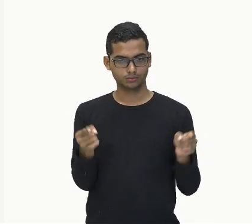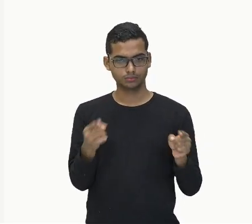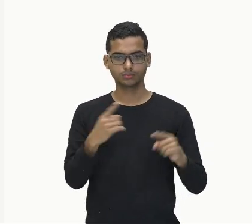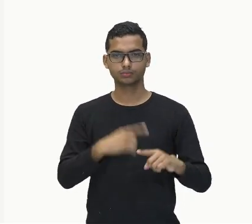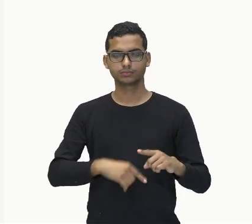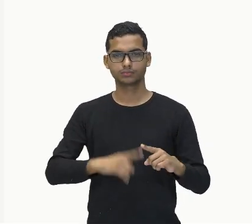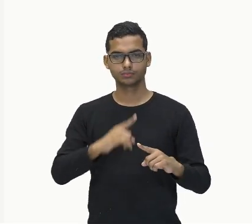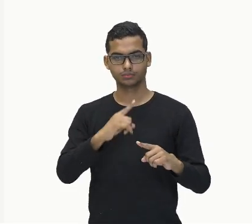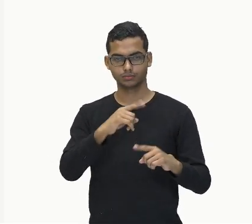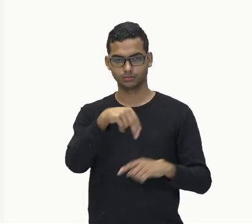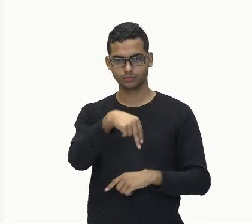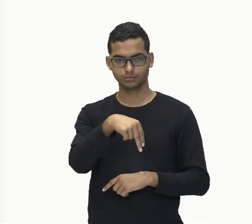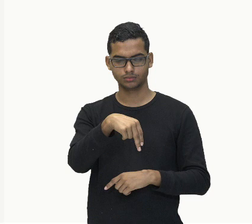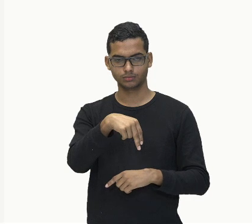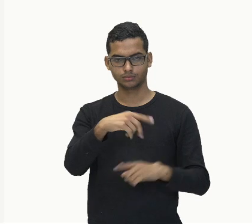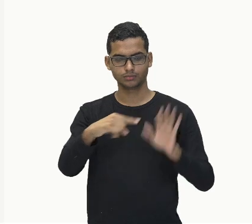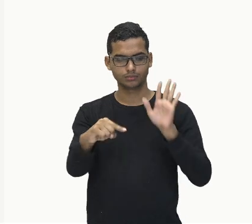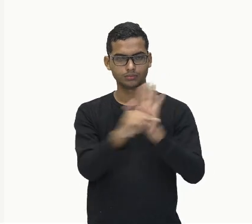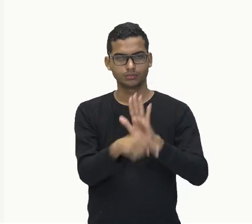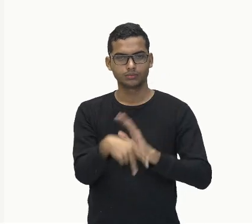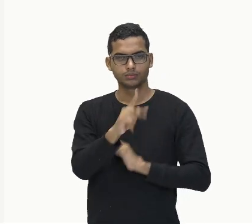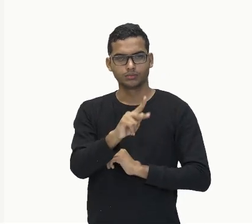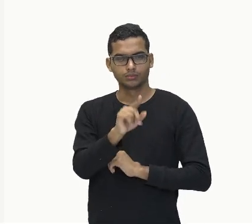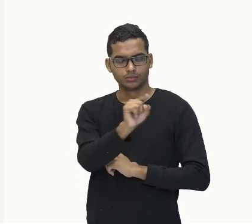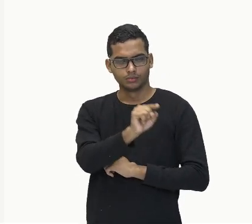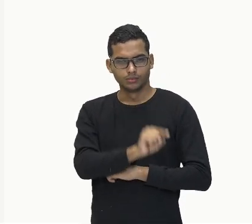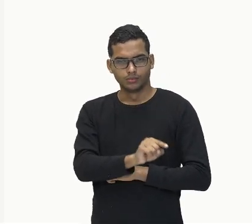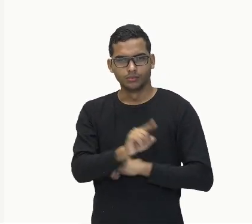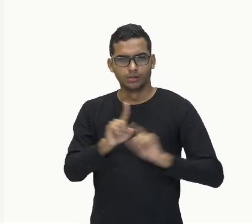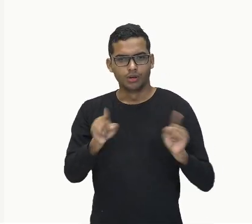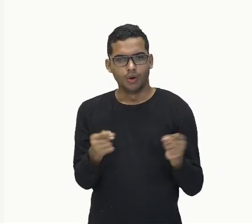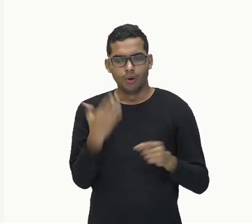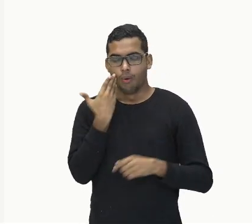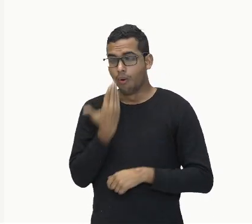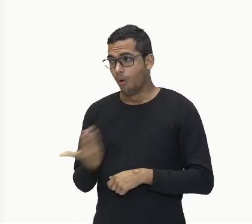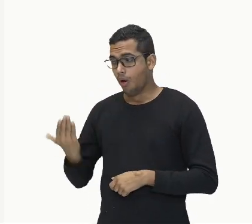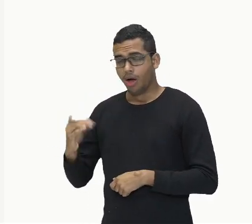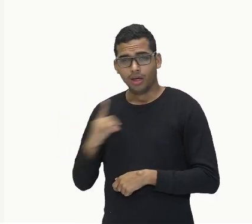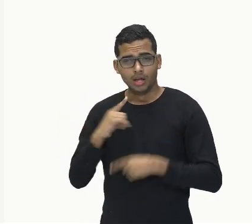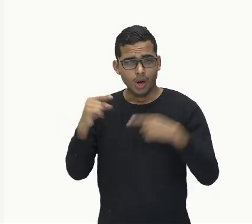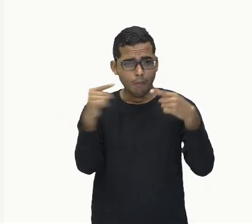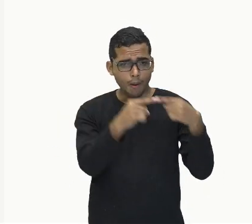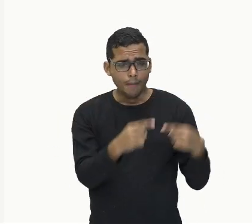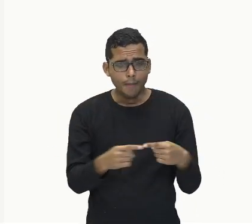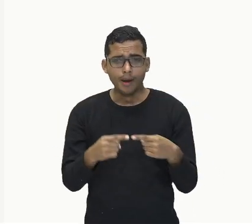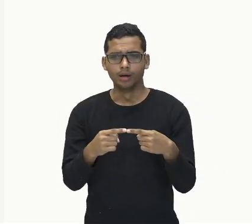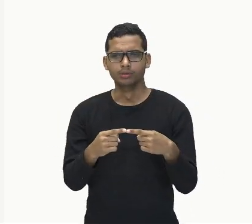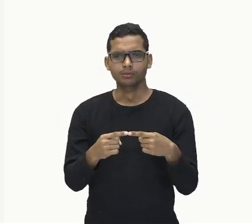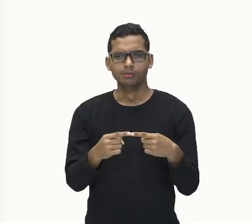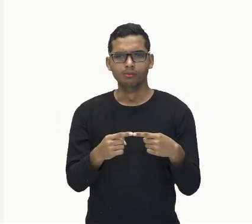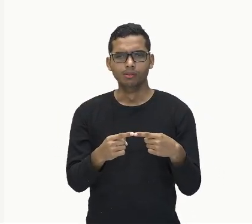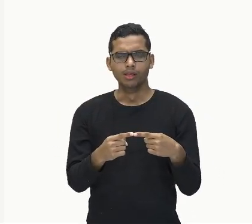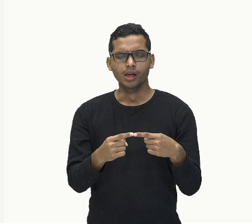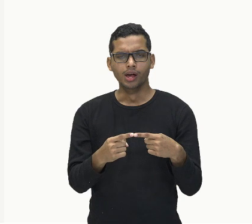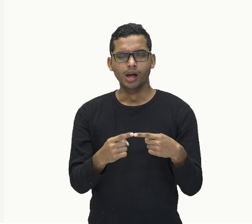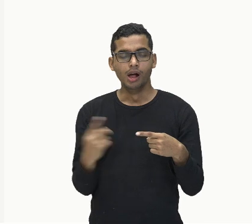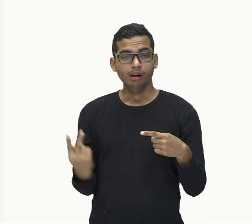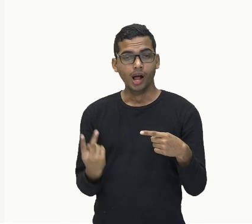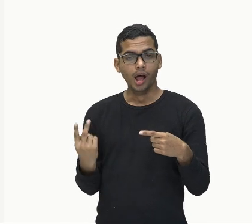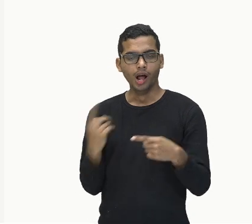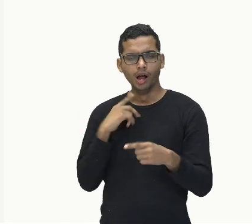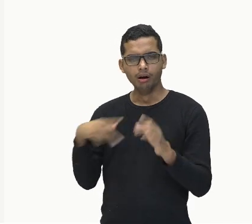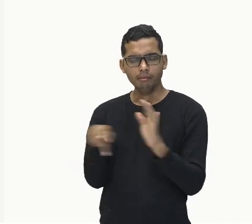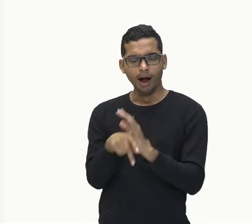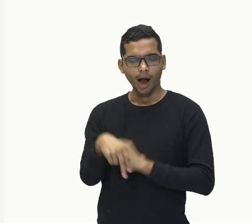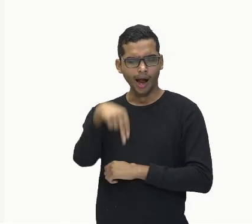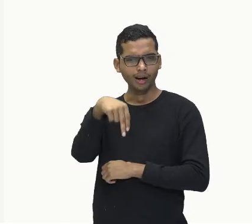correto? Agora, o que a gente vai fazer? A gente tem a combinação de n